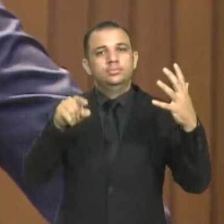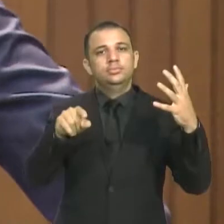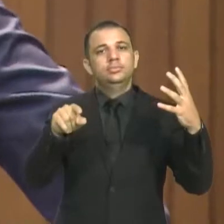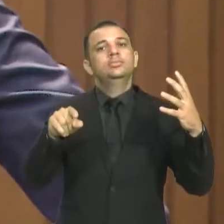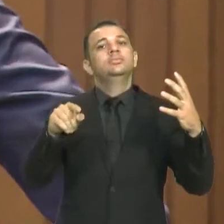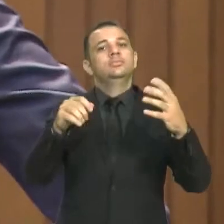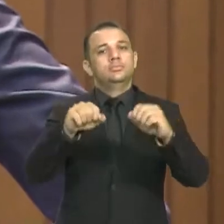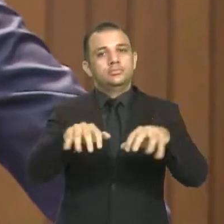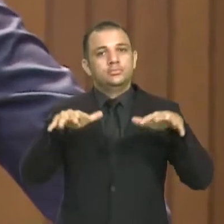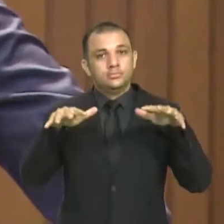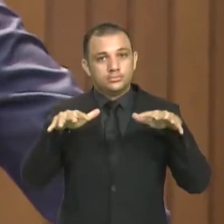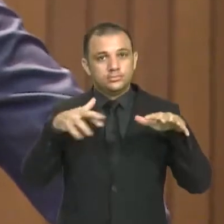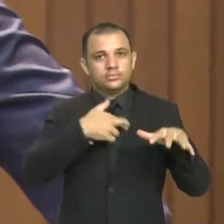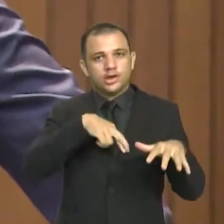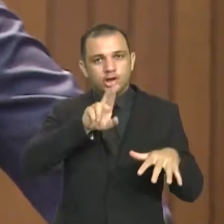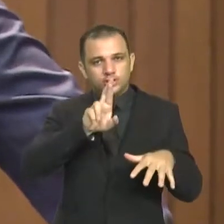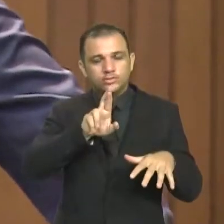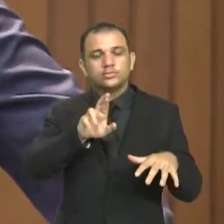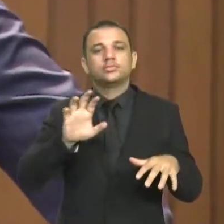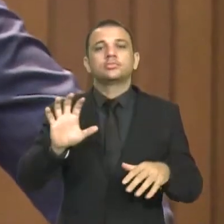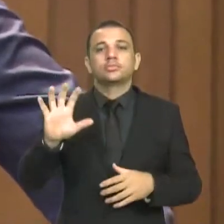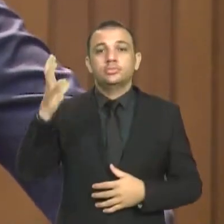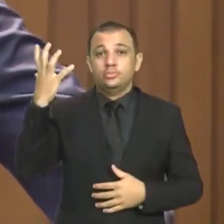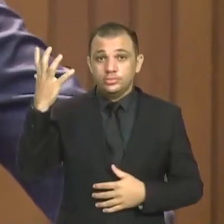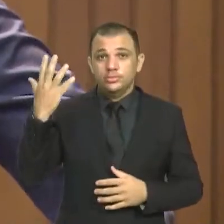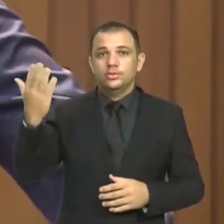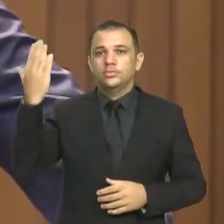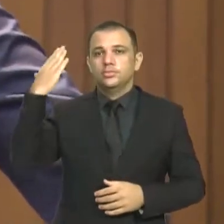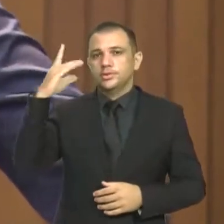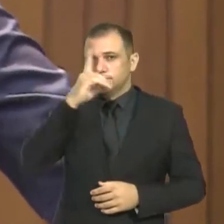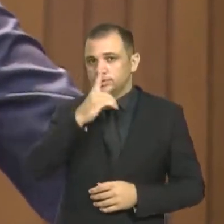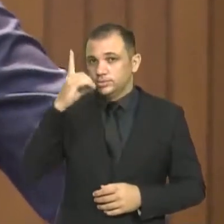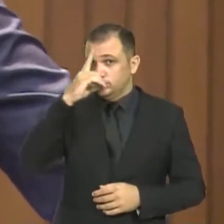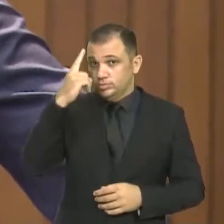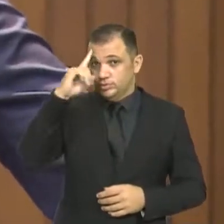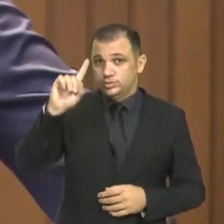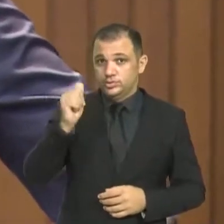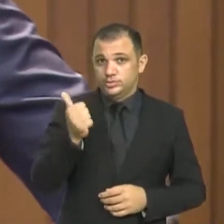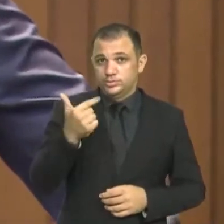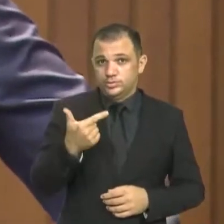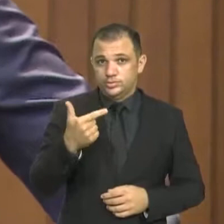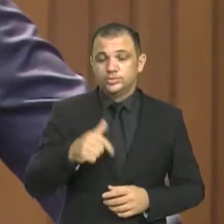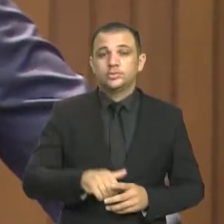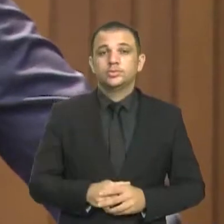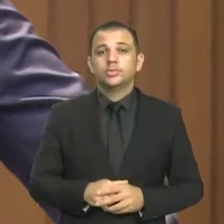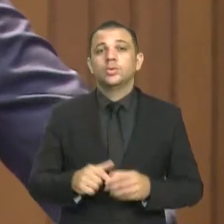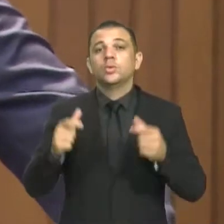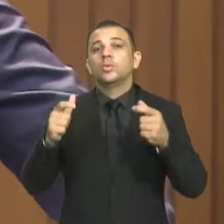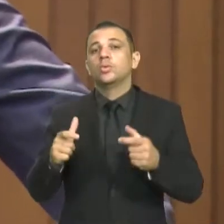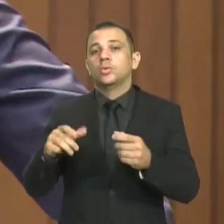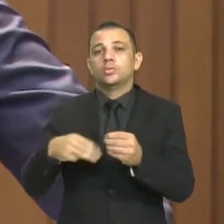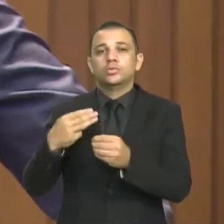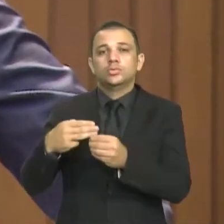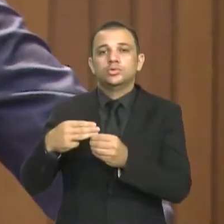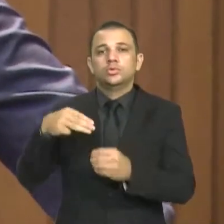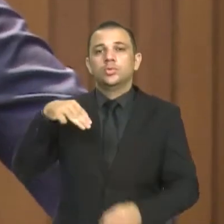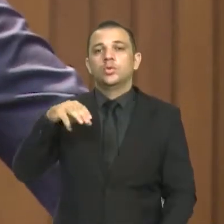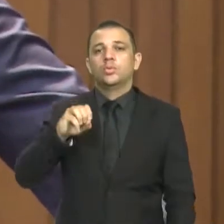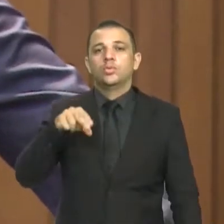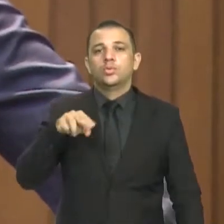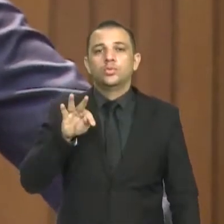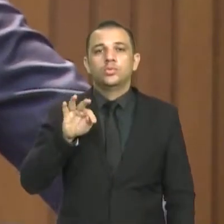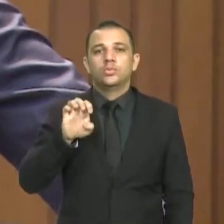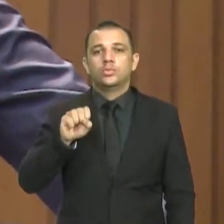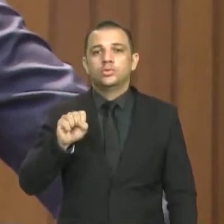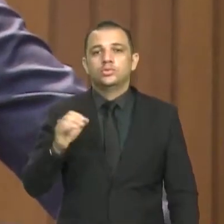religioso que finalizou no último domingo, dia 12, no município de Montes Altos, ali